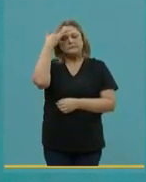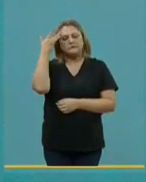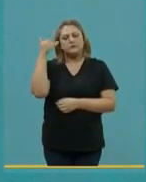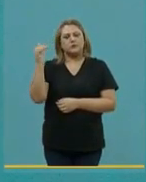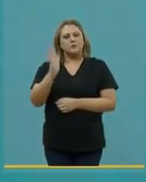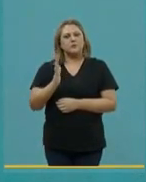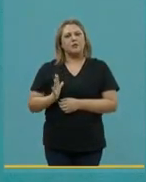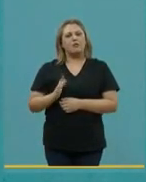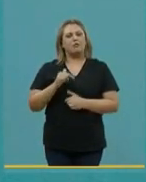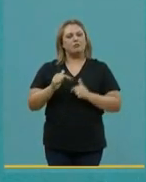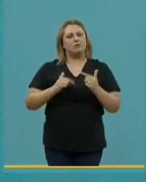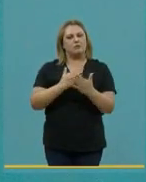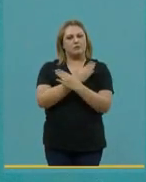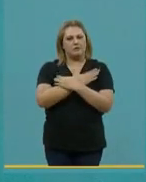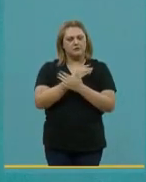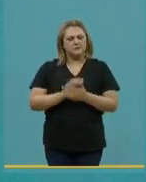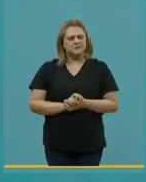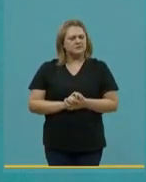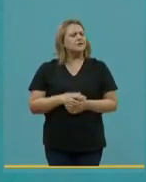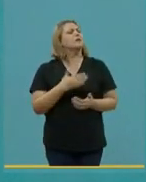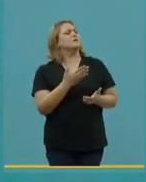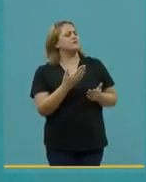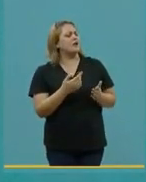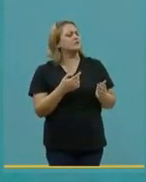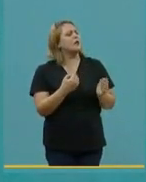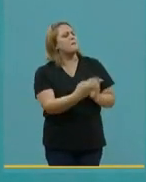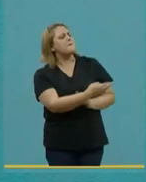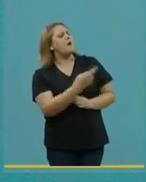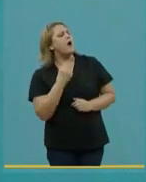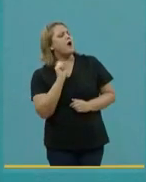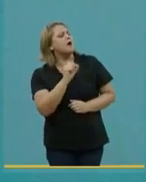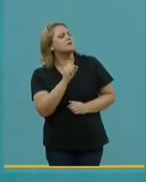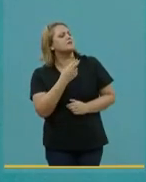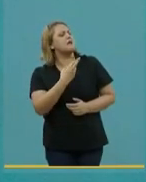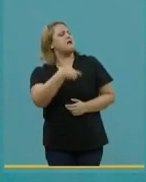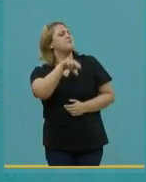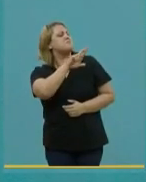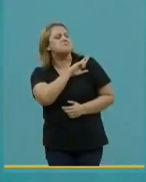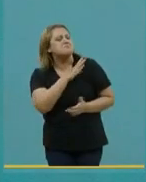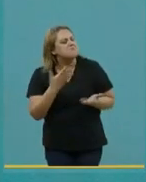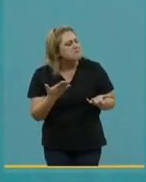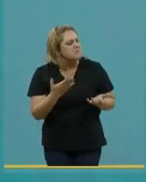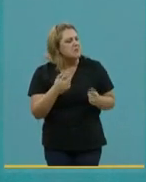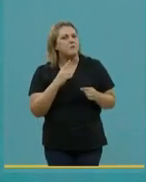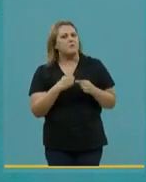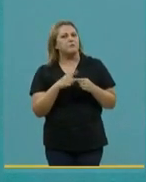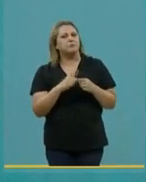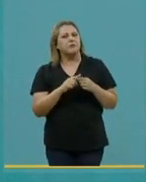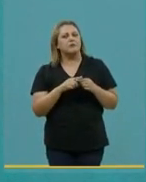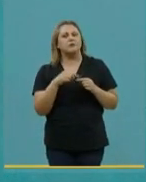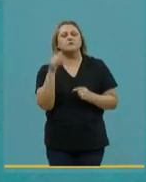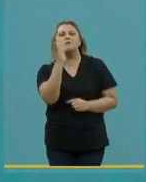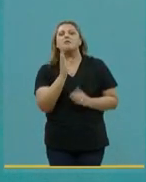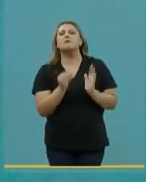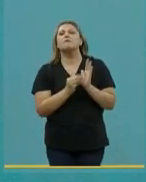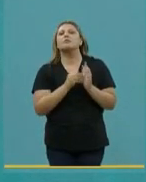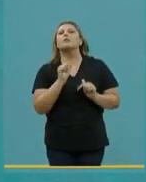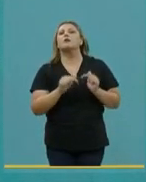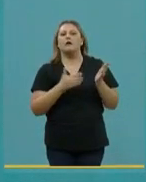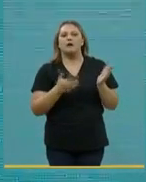quem é o responsável quem é o culpado desta situação desta tragédia o